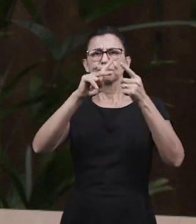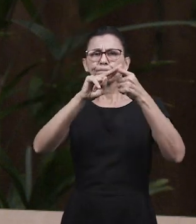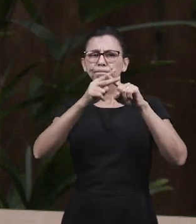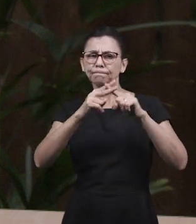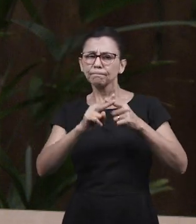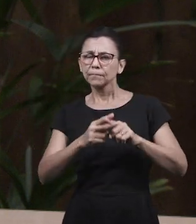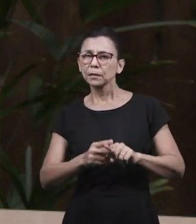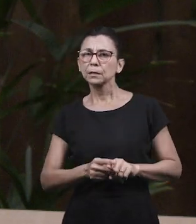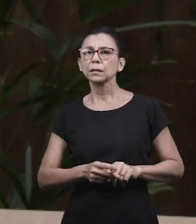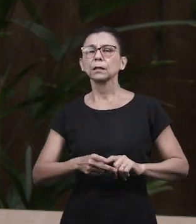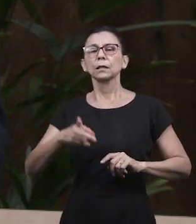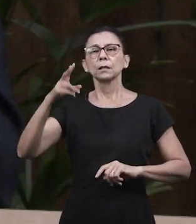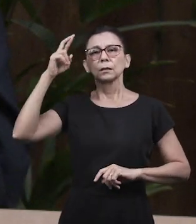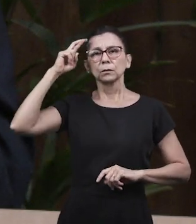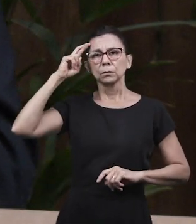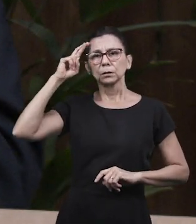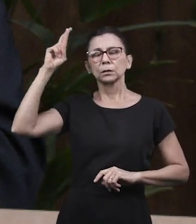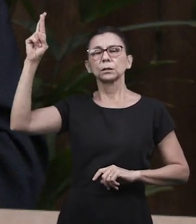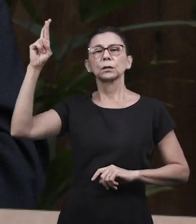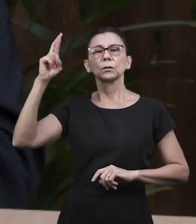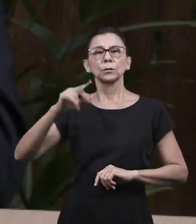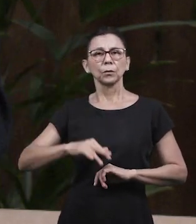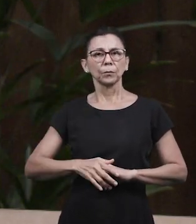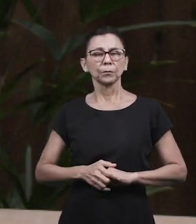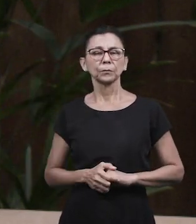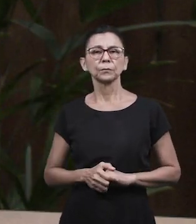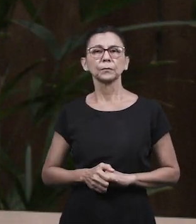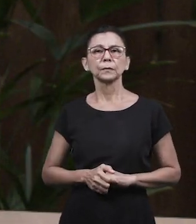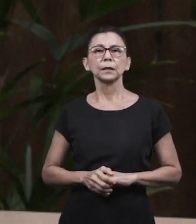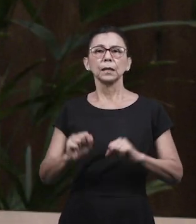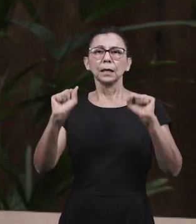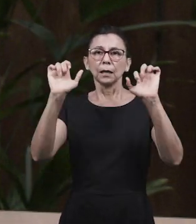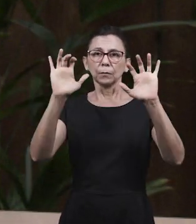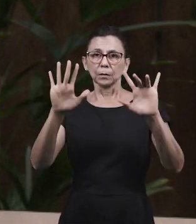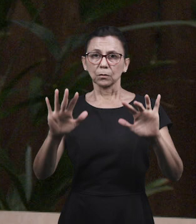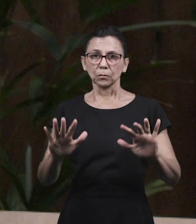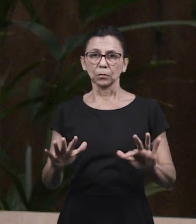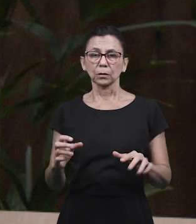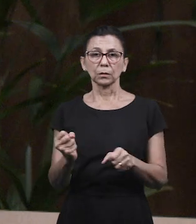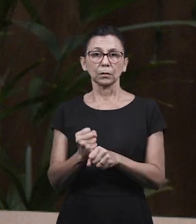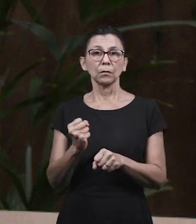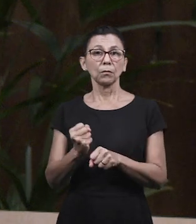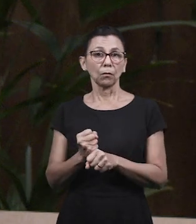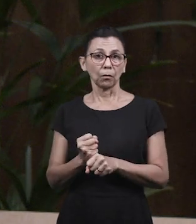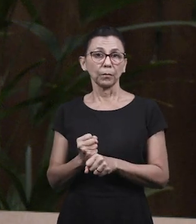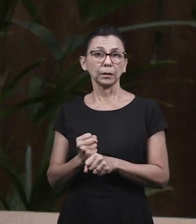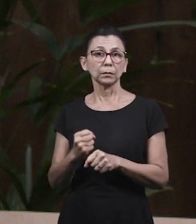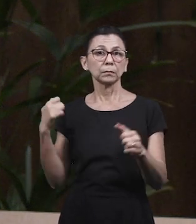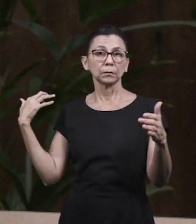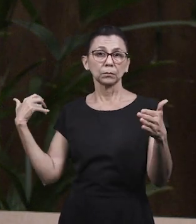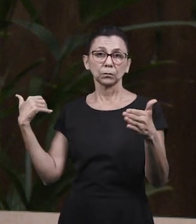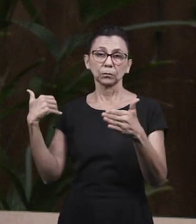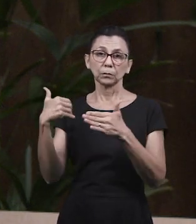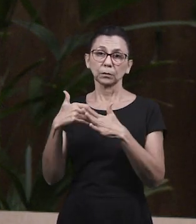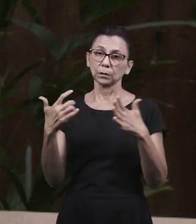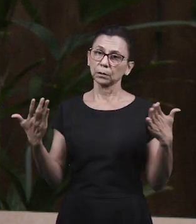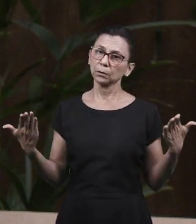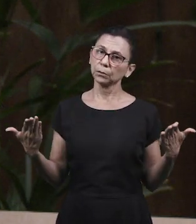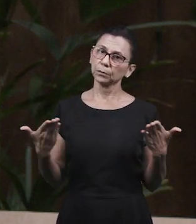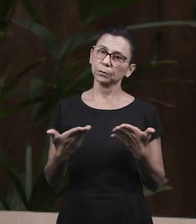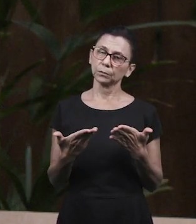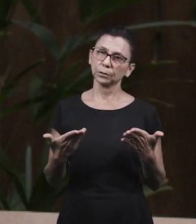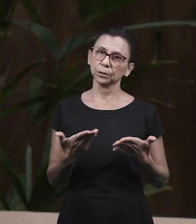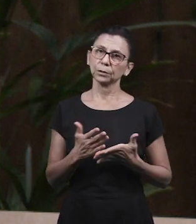que vem nos sustentando e vem enriquecendo a obra durante todo esse tempo. E nós